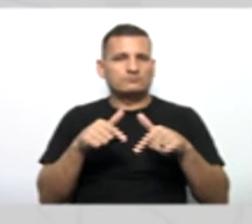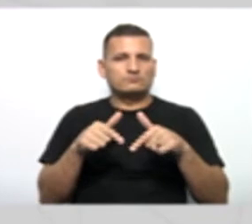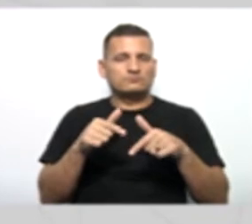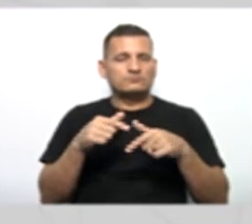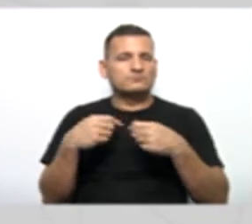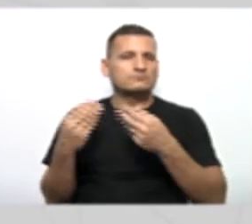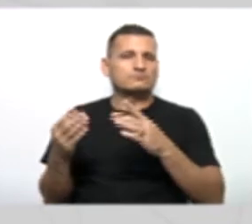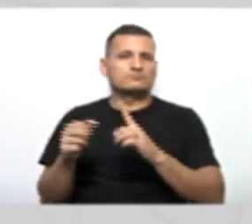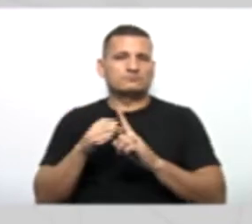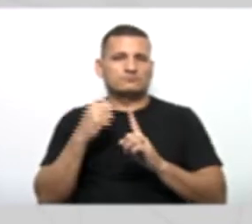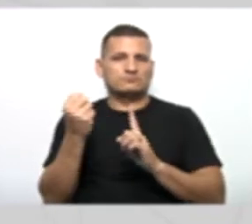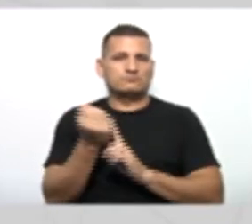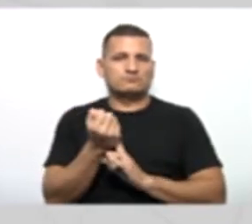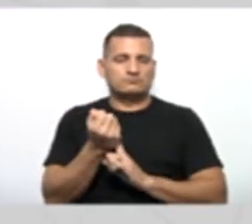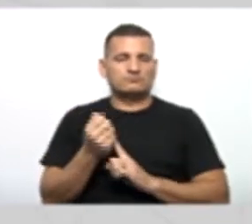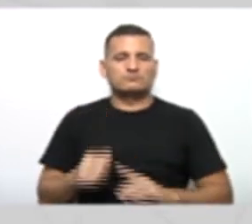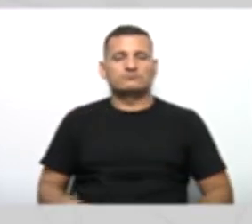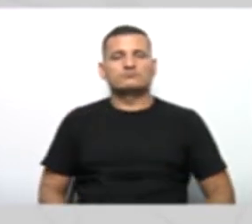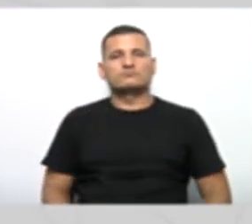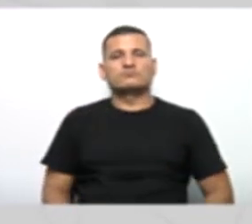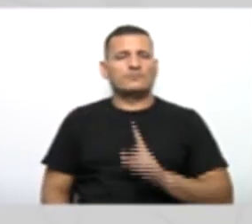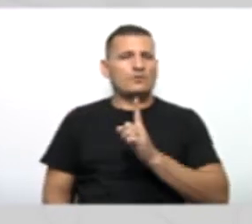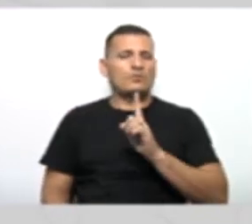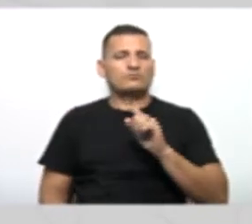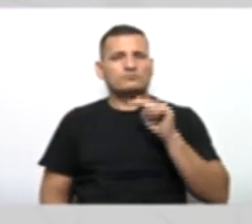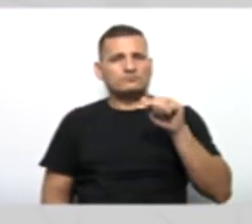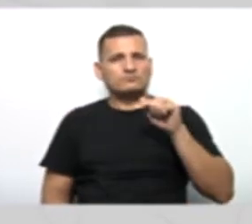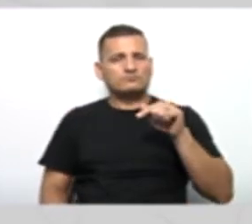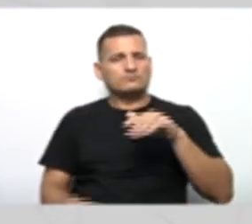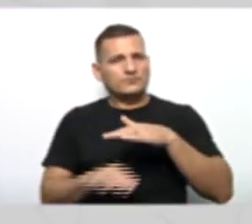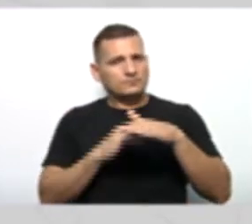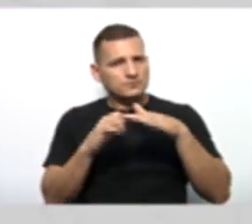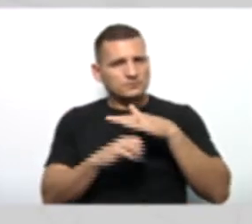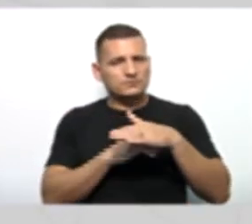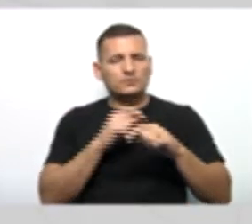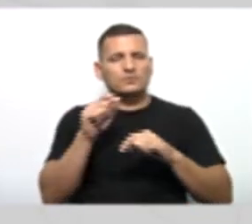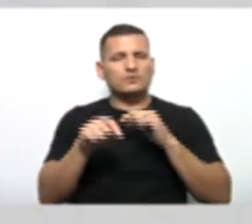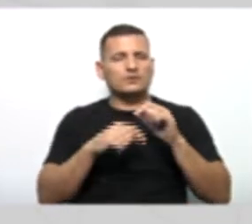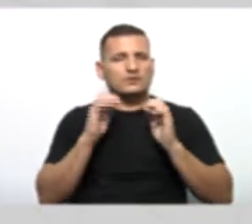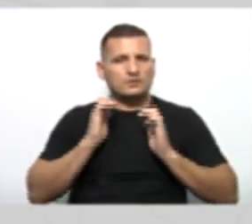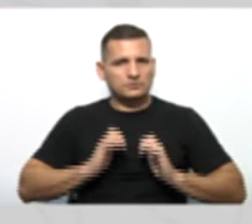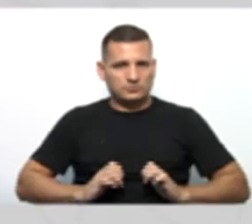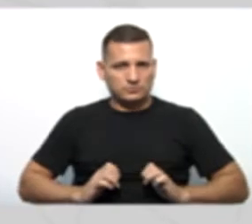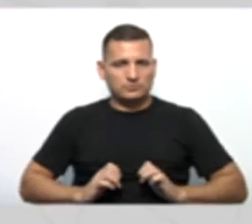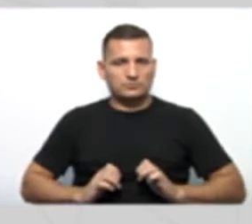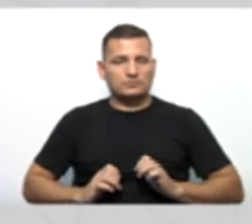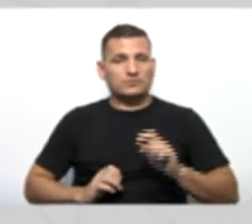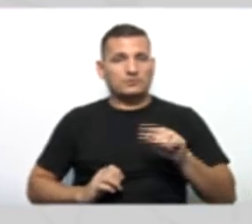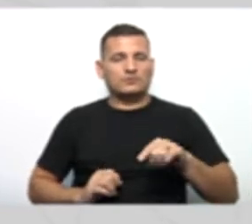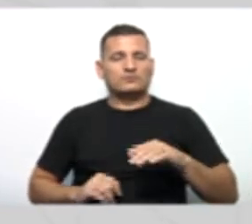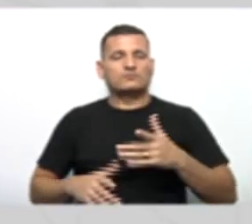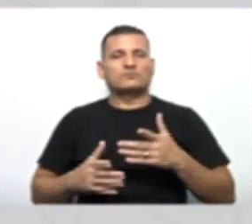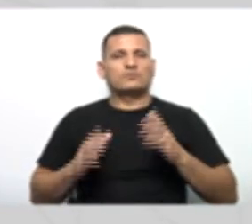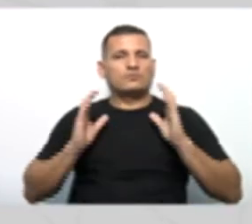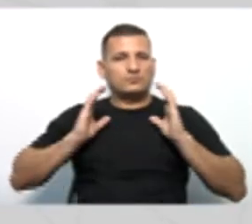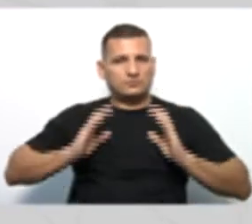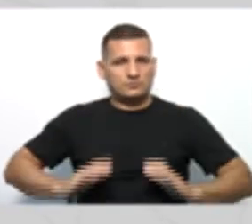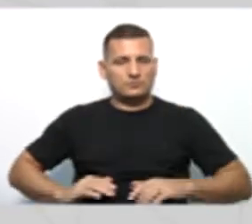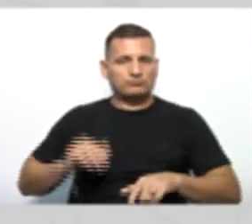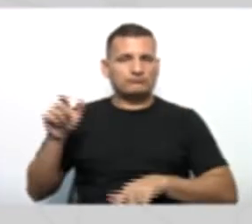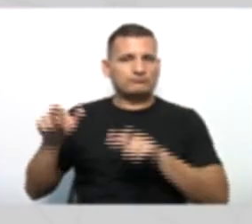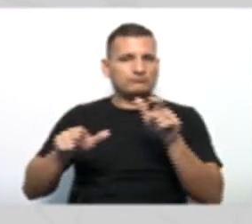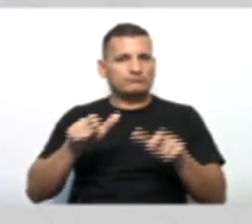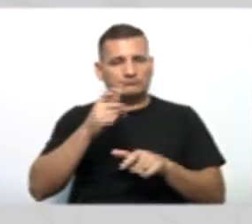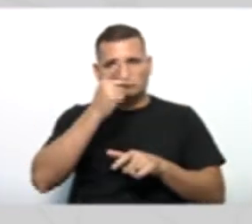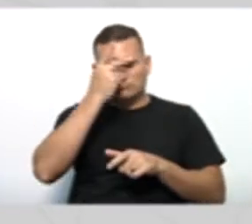não é a empresa que o que forma a conduta ética da empresa é justamente o comportamento das